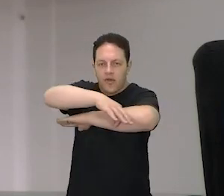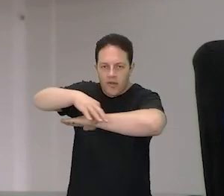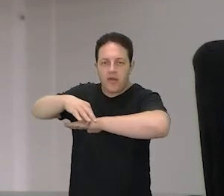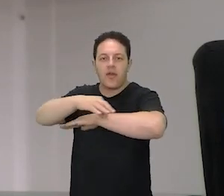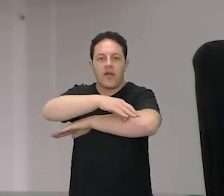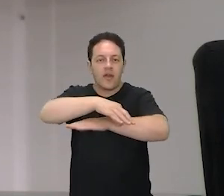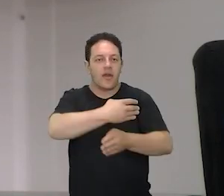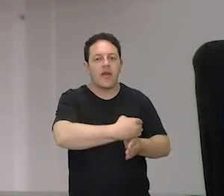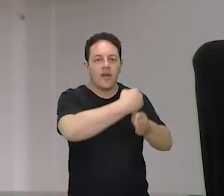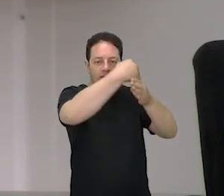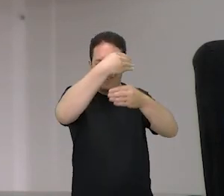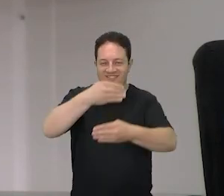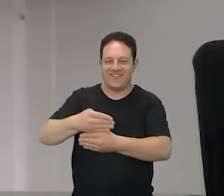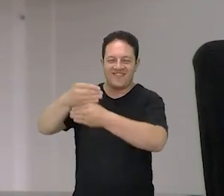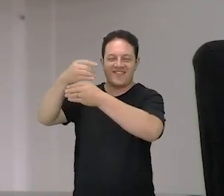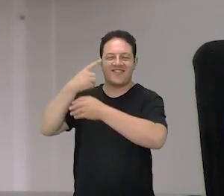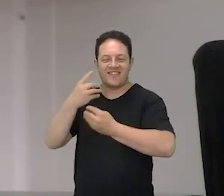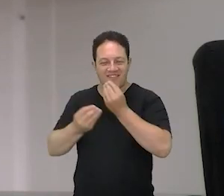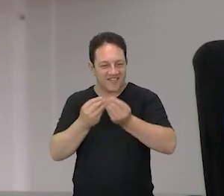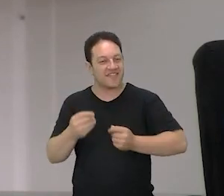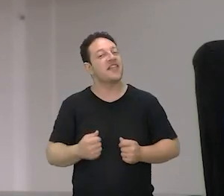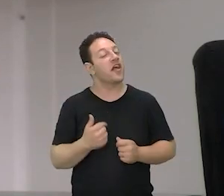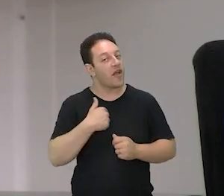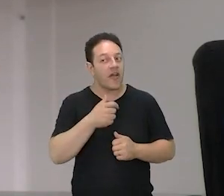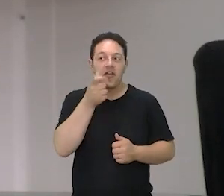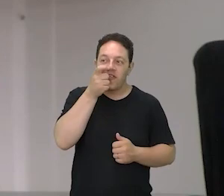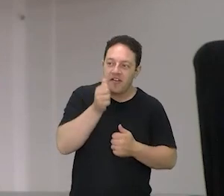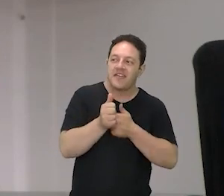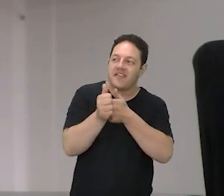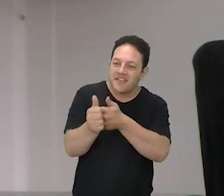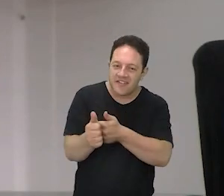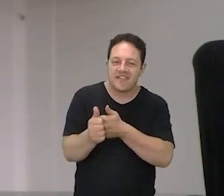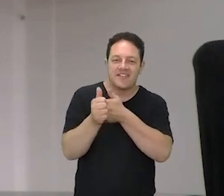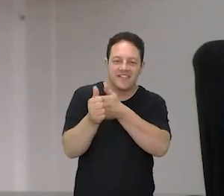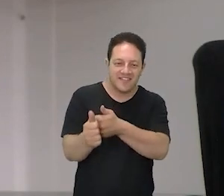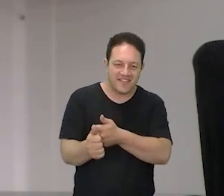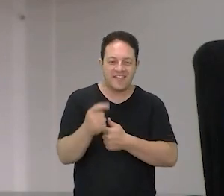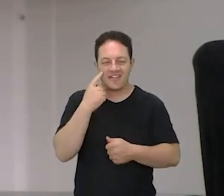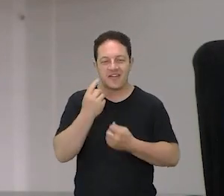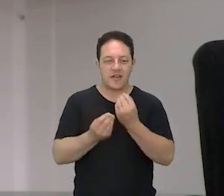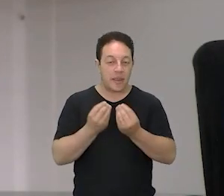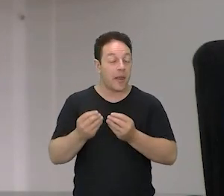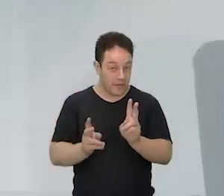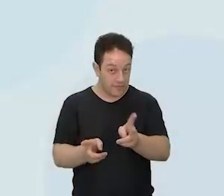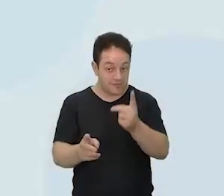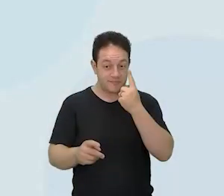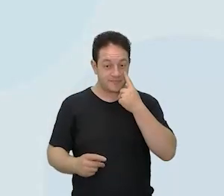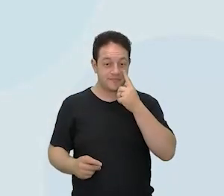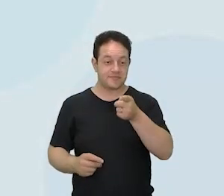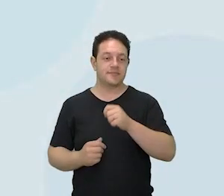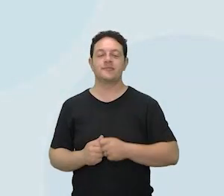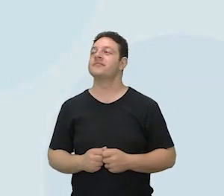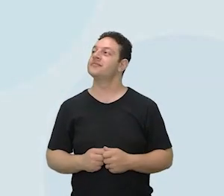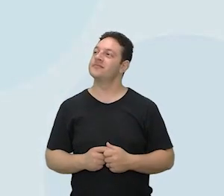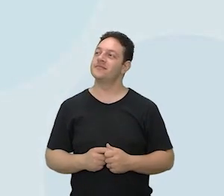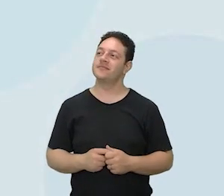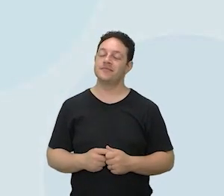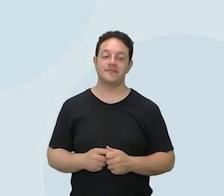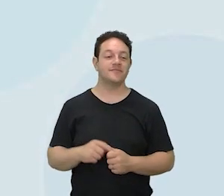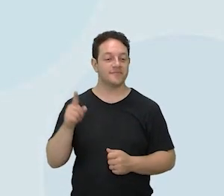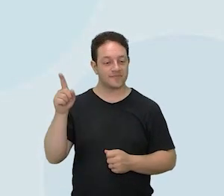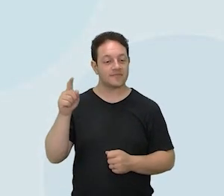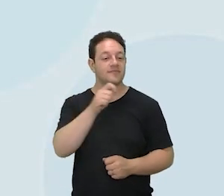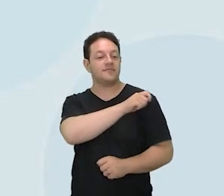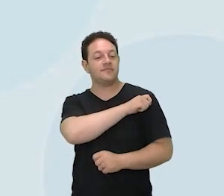fui acompanhando todo o processo, né? E aluno, você pode continuar passando ali, que a gente vai acompanhar ali